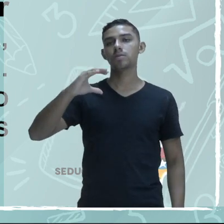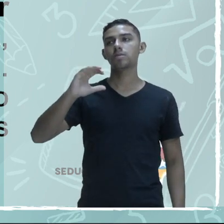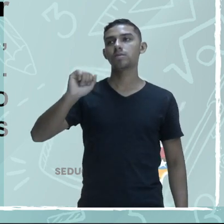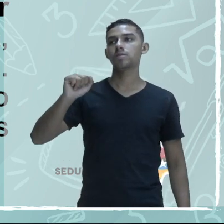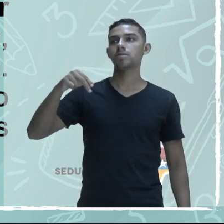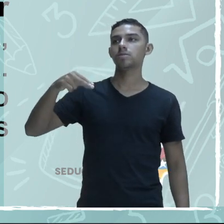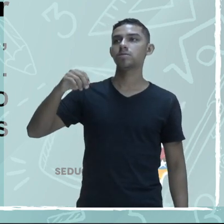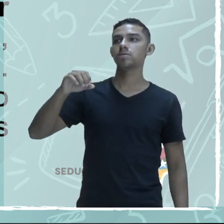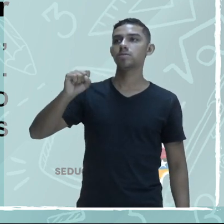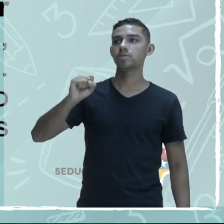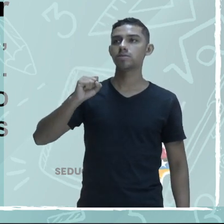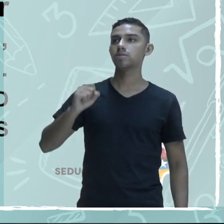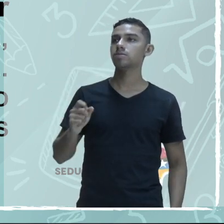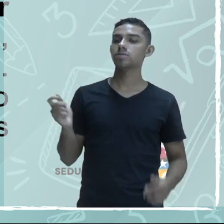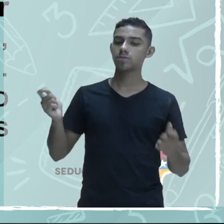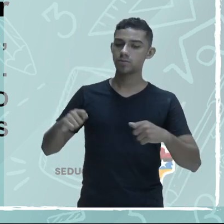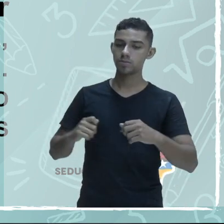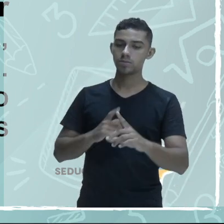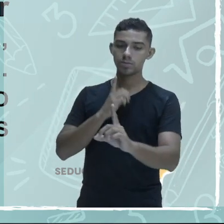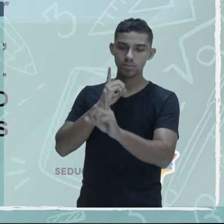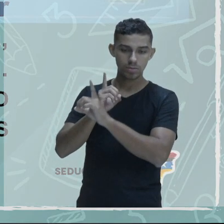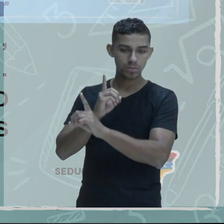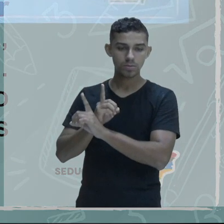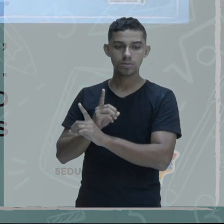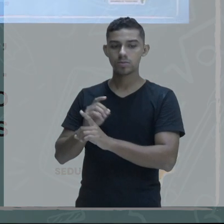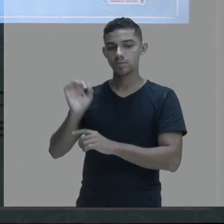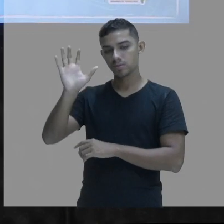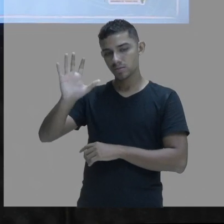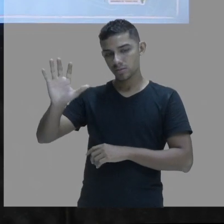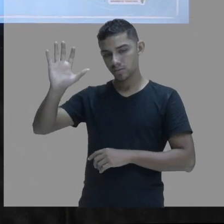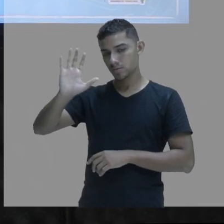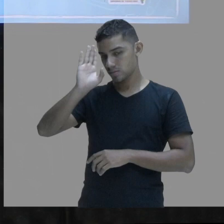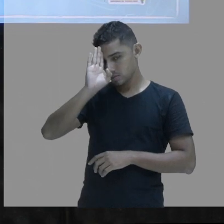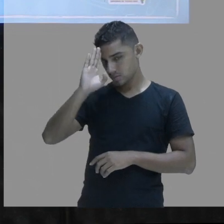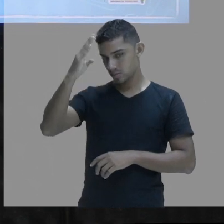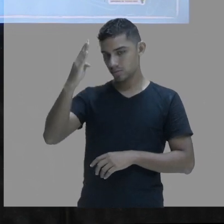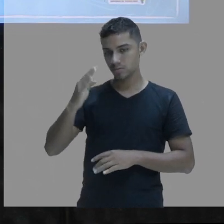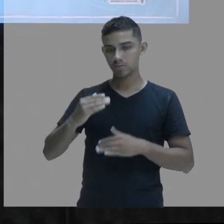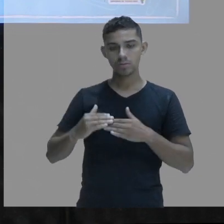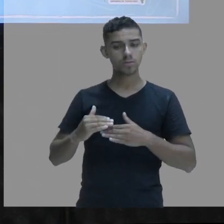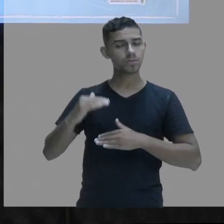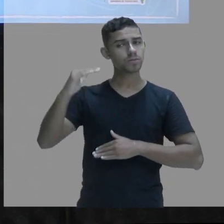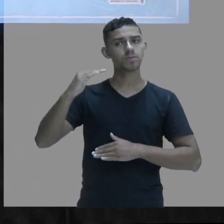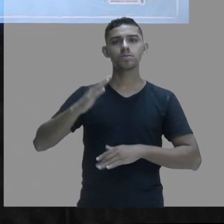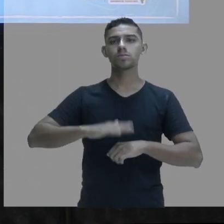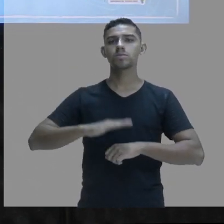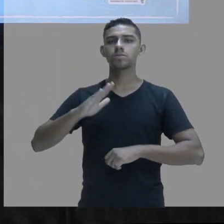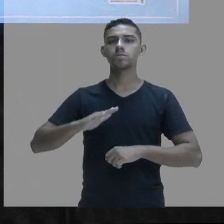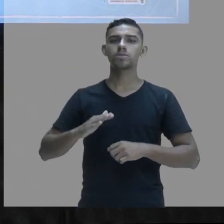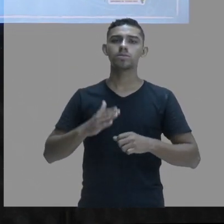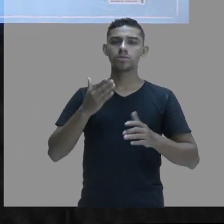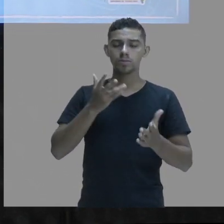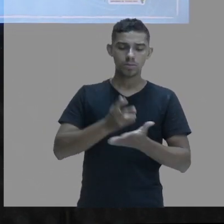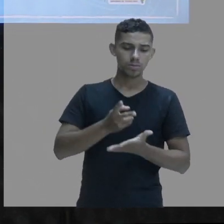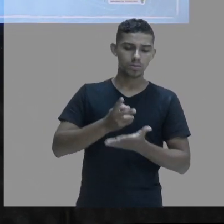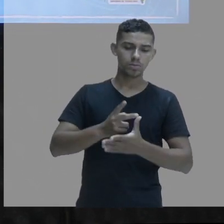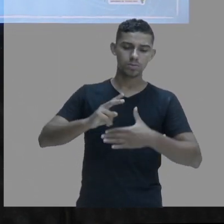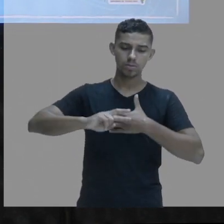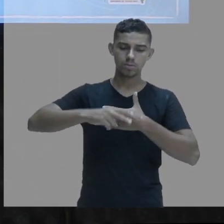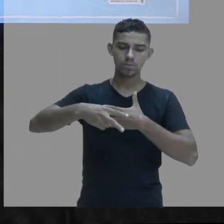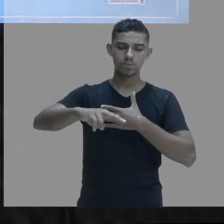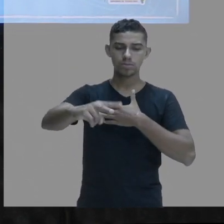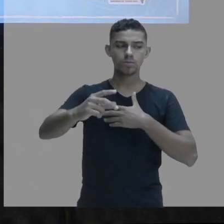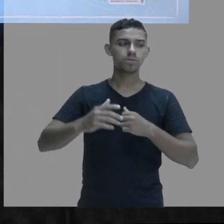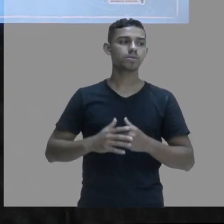que identificar a cadeia principal, que é a maior sequência de carbonos. No entanto, no caso